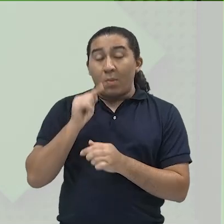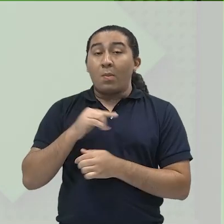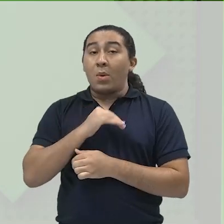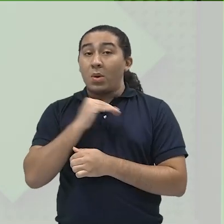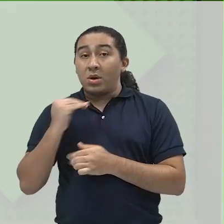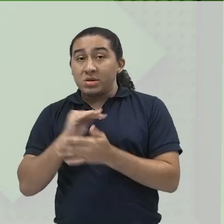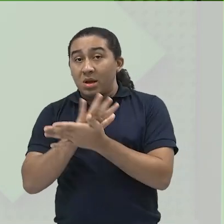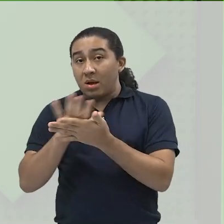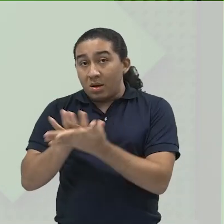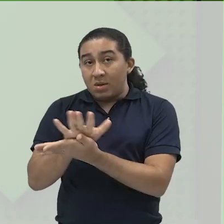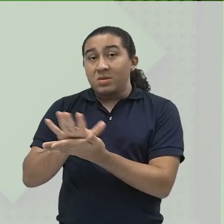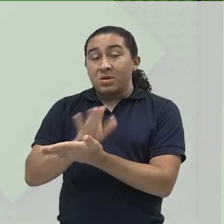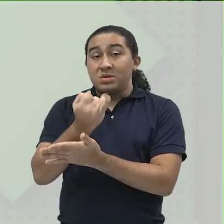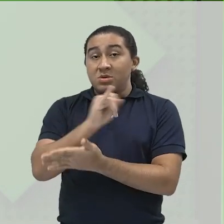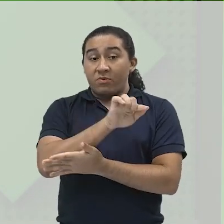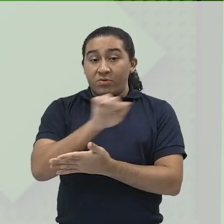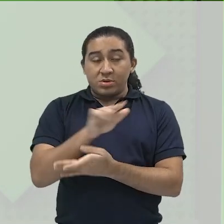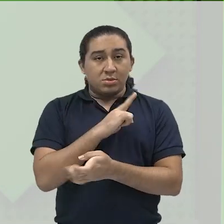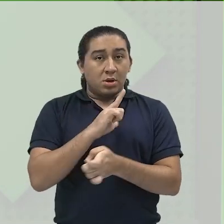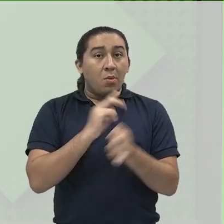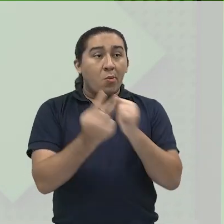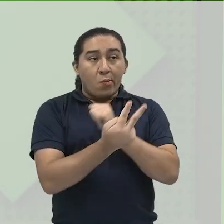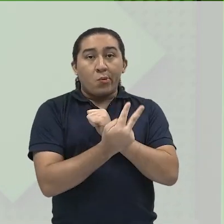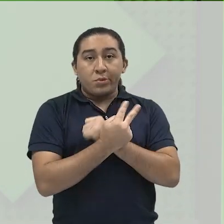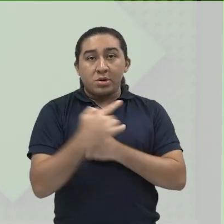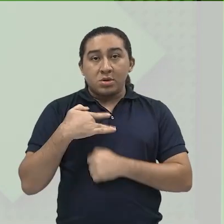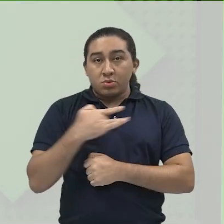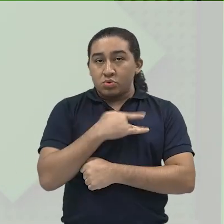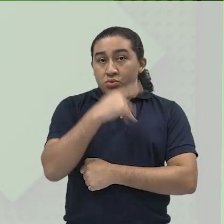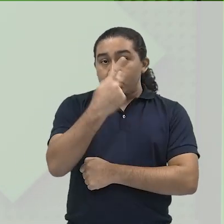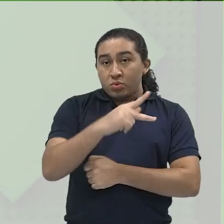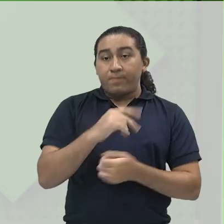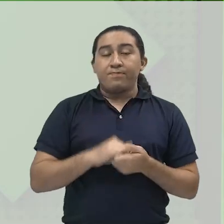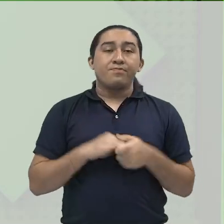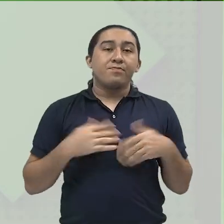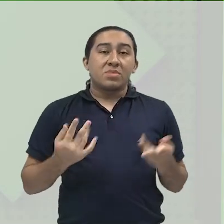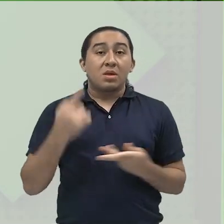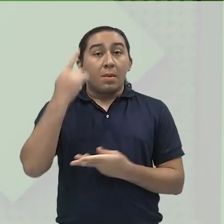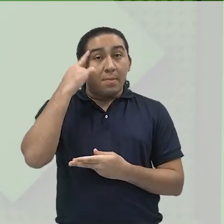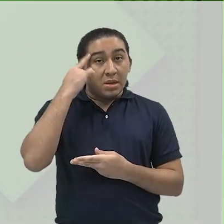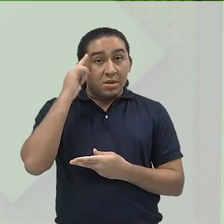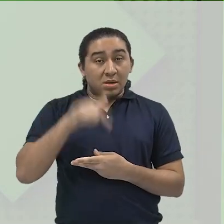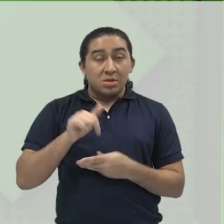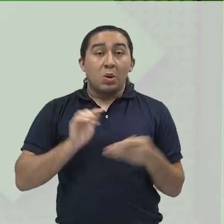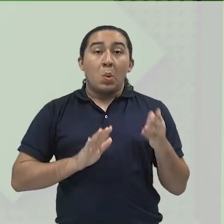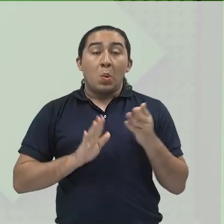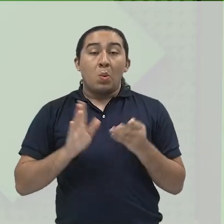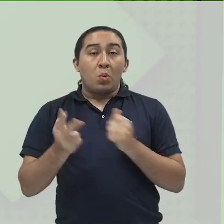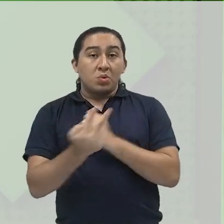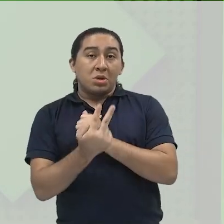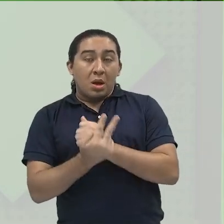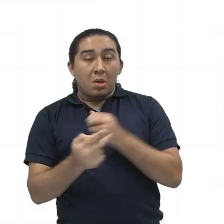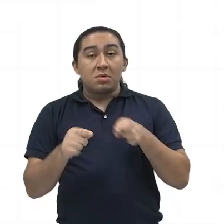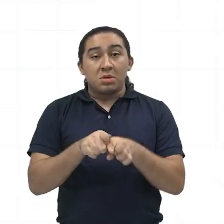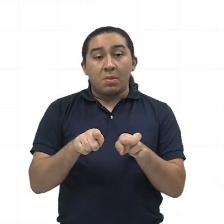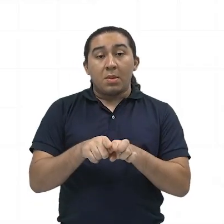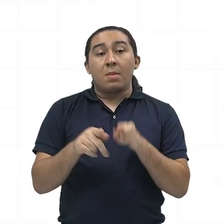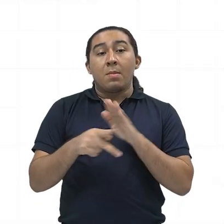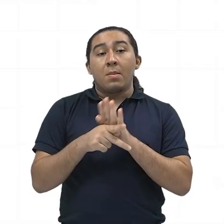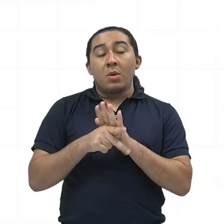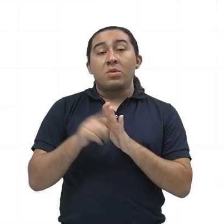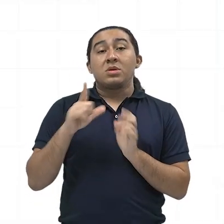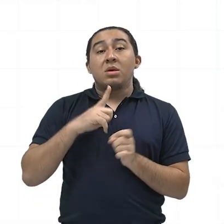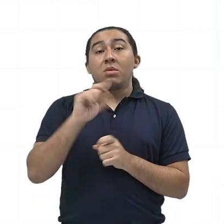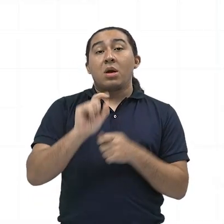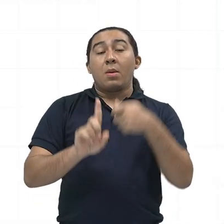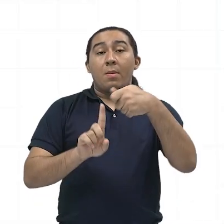se trata, se você se cuida. E pensando nesse cuidado, na conscientização de mulheres, né, é que foi criado ali o